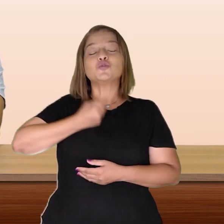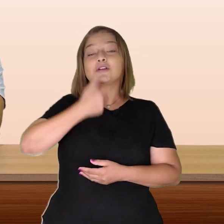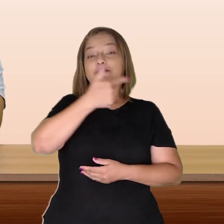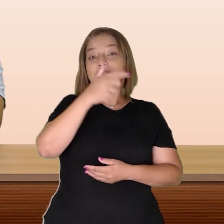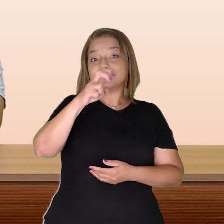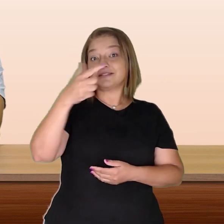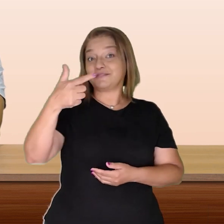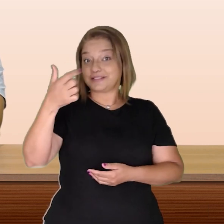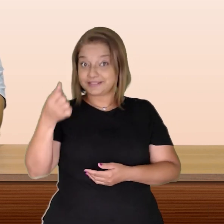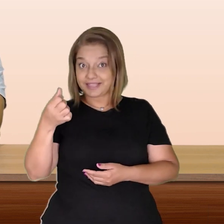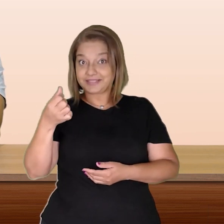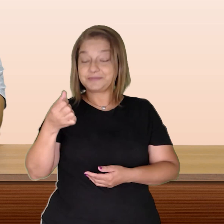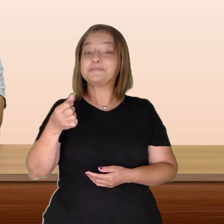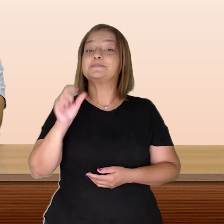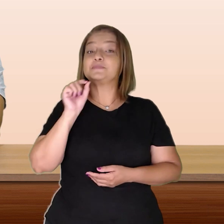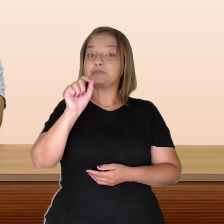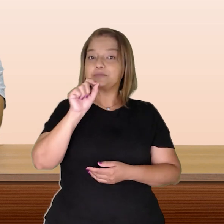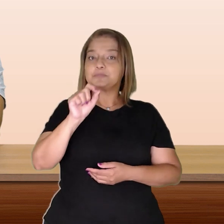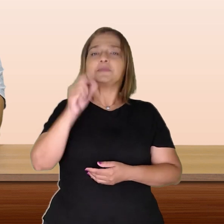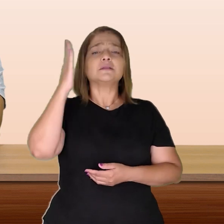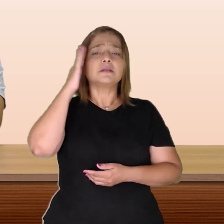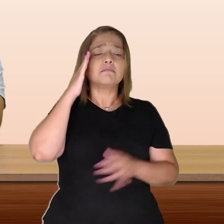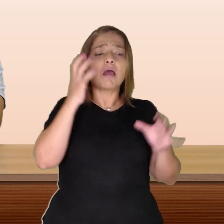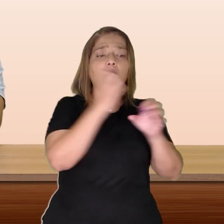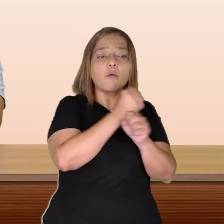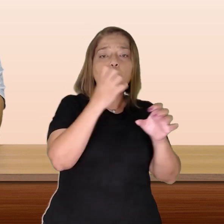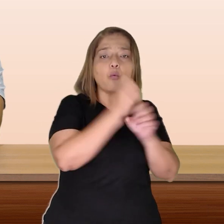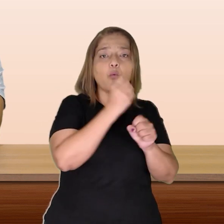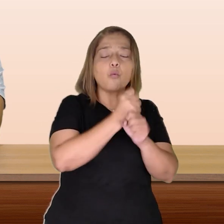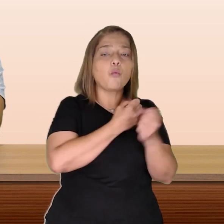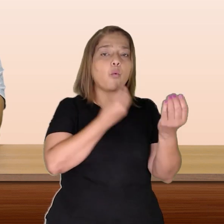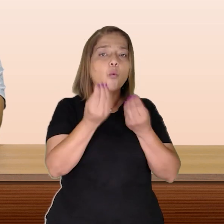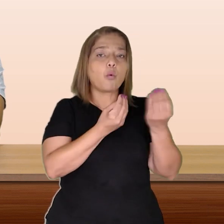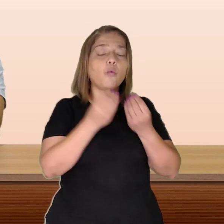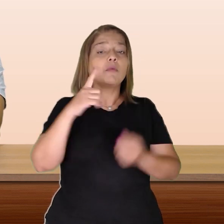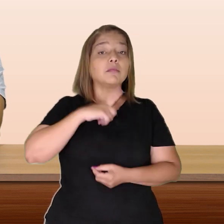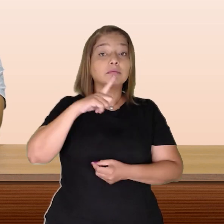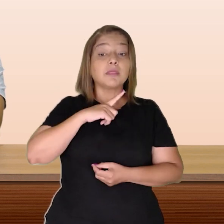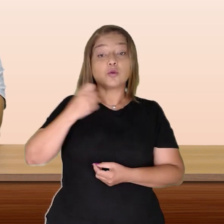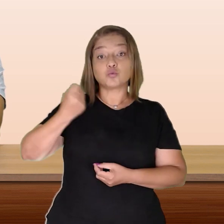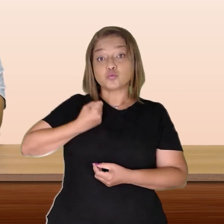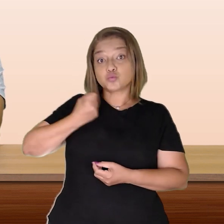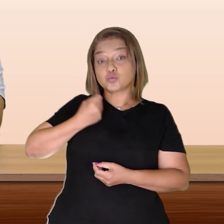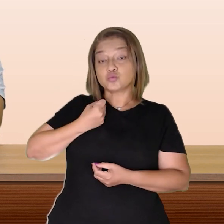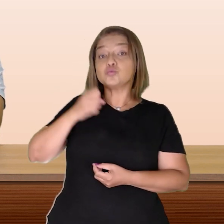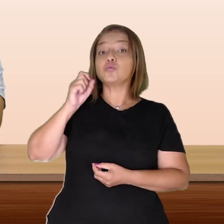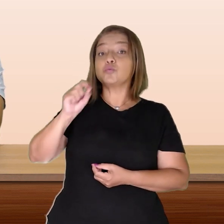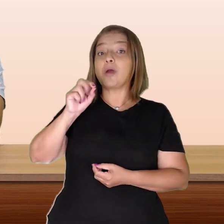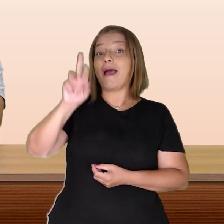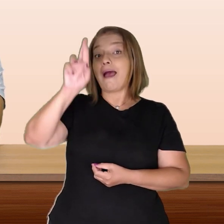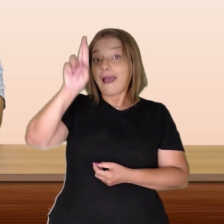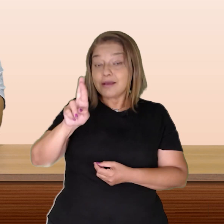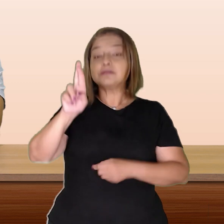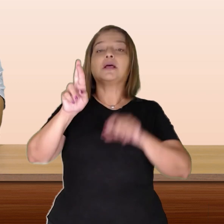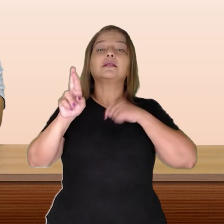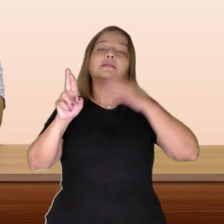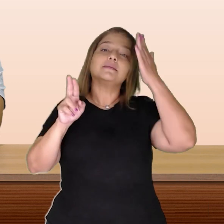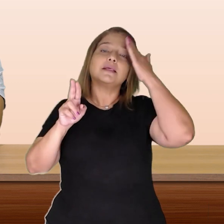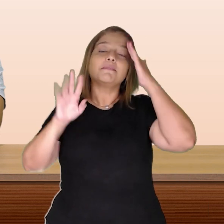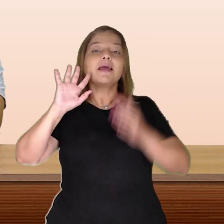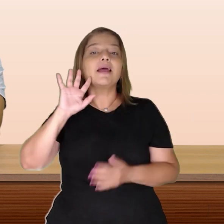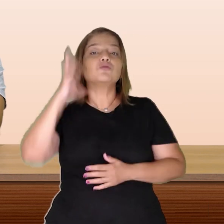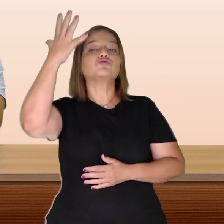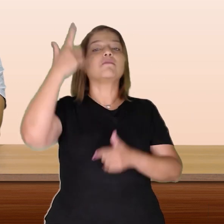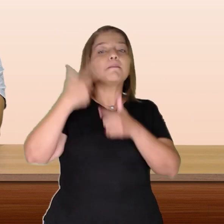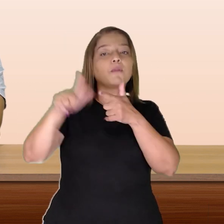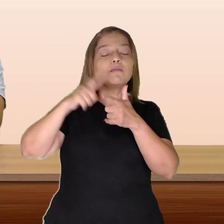e 26. Efetuar cálculos que envolvem operações com números racionais e resolver